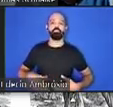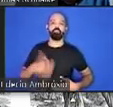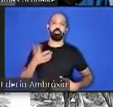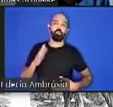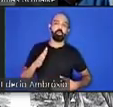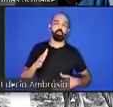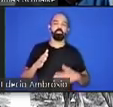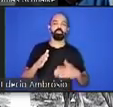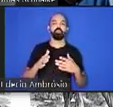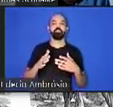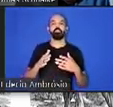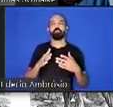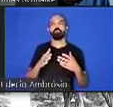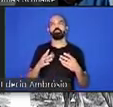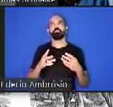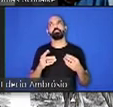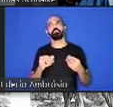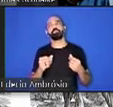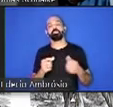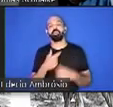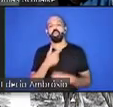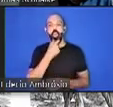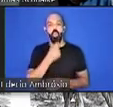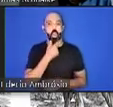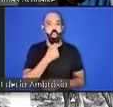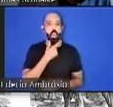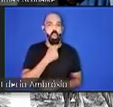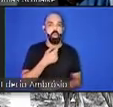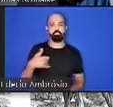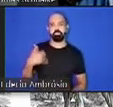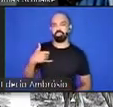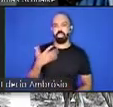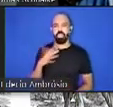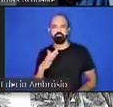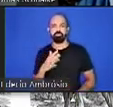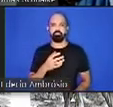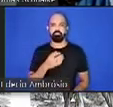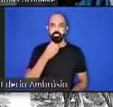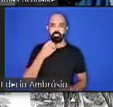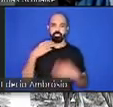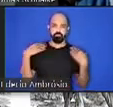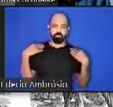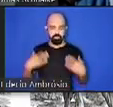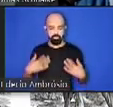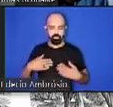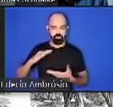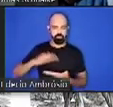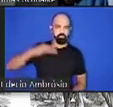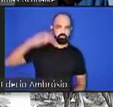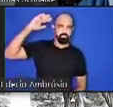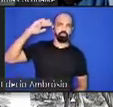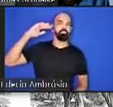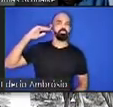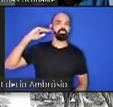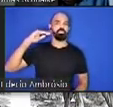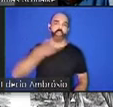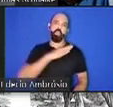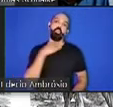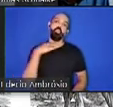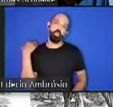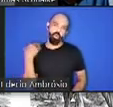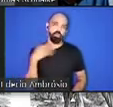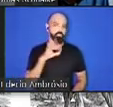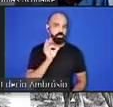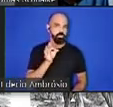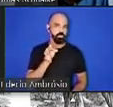um homem de idade mediana, de boas proporções, e por um lado ele está morto, obviamente, mas